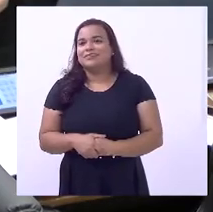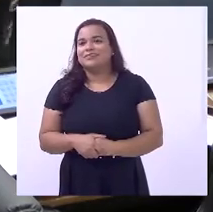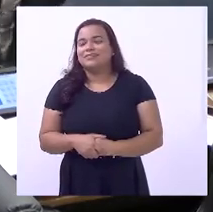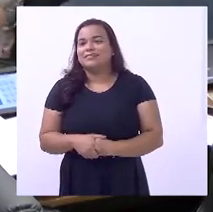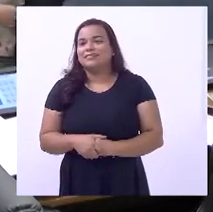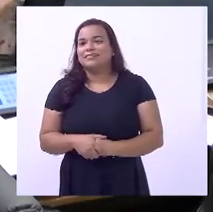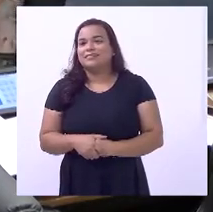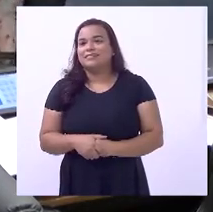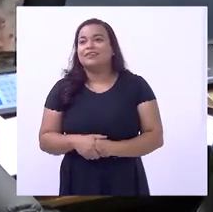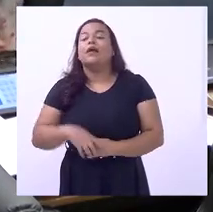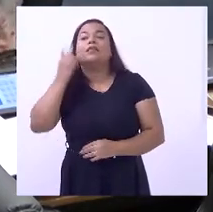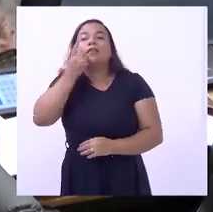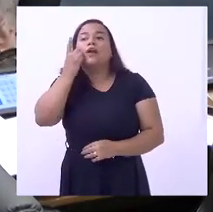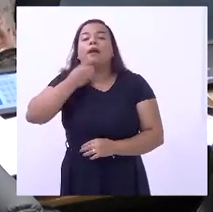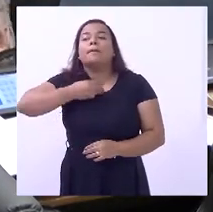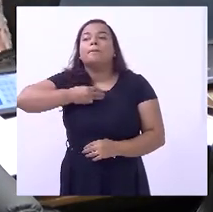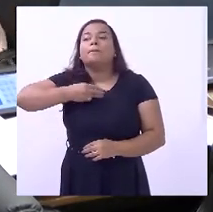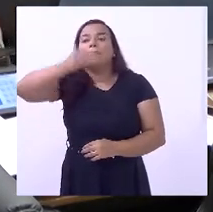Deputado Márcio.